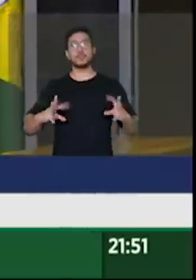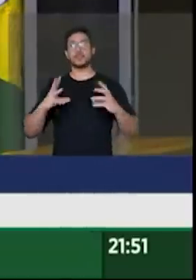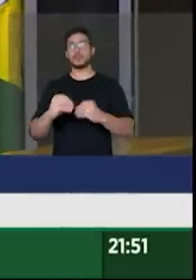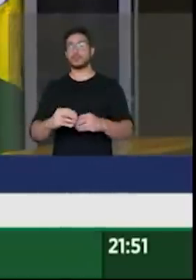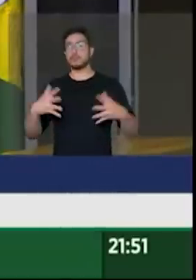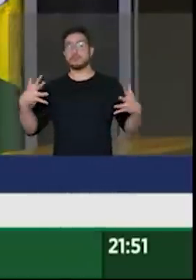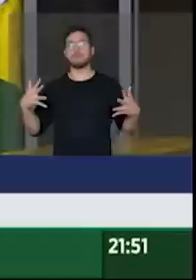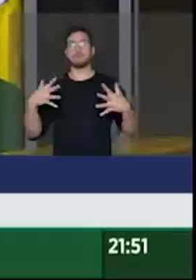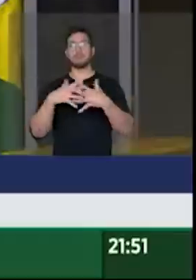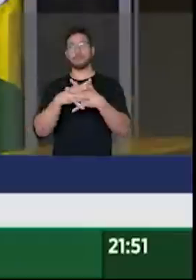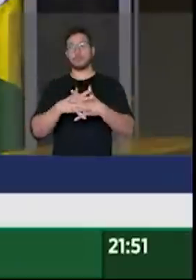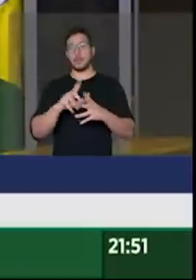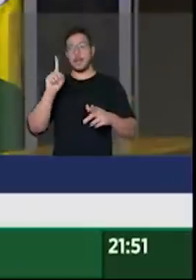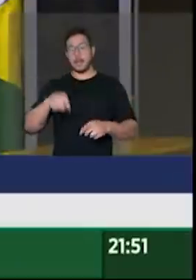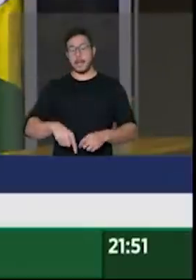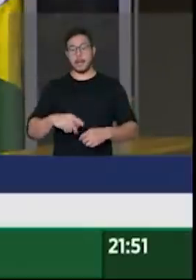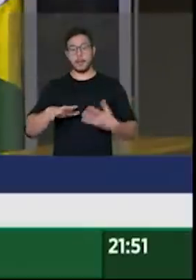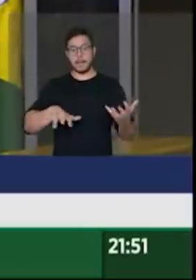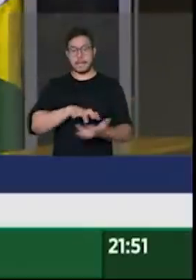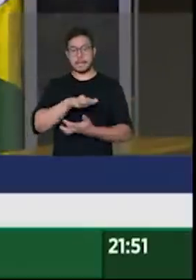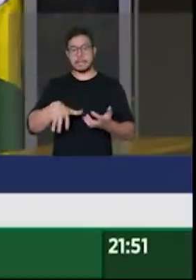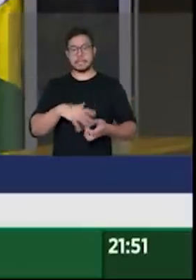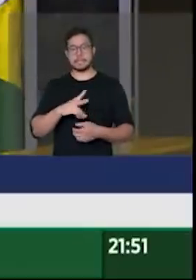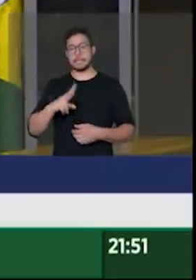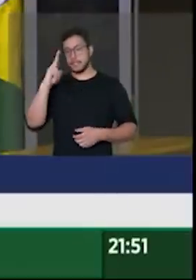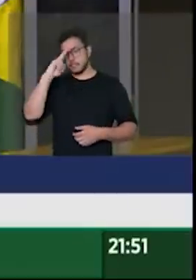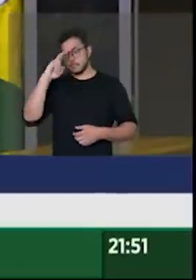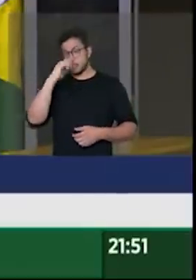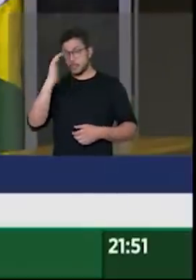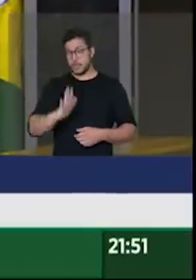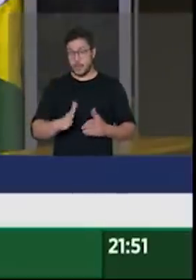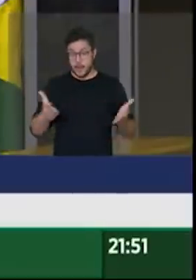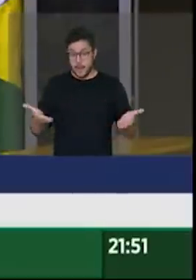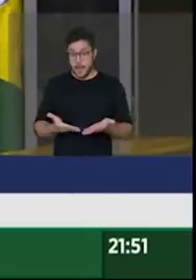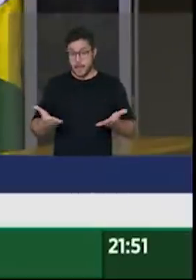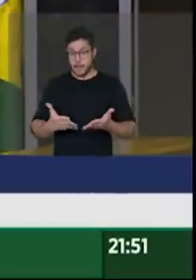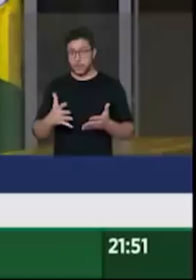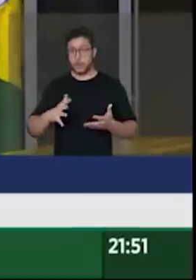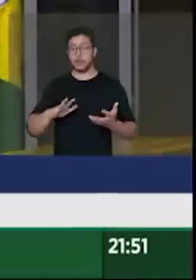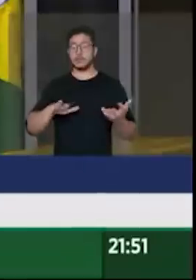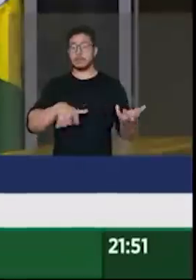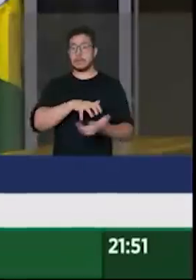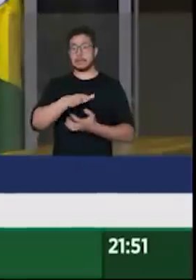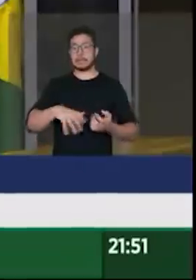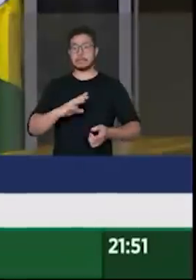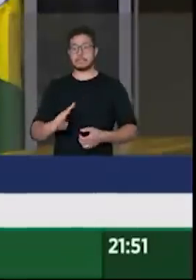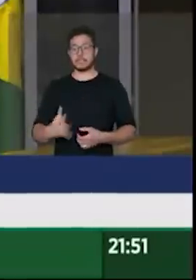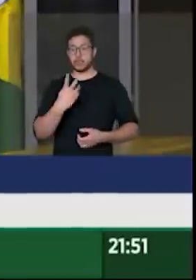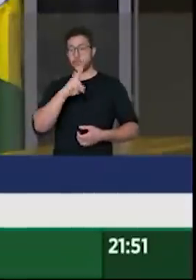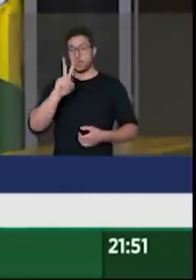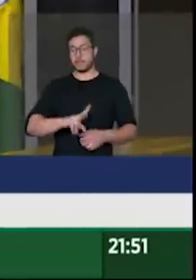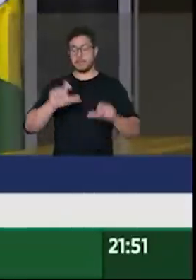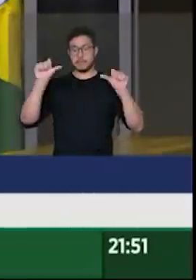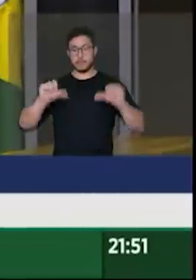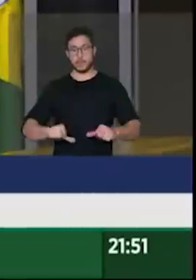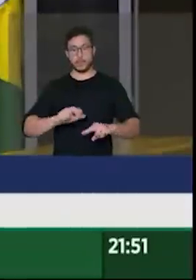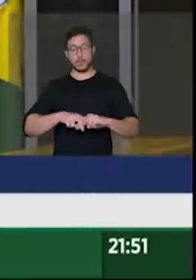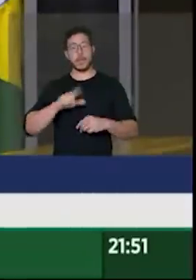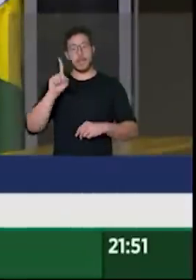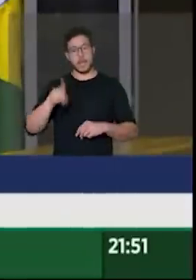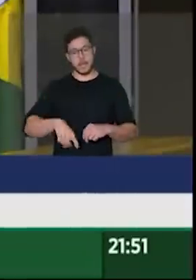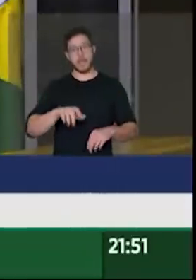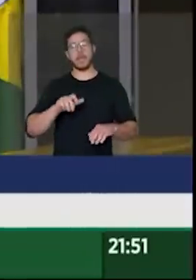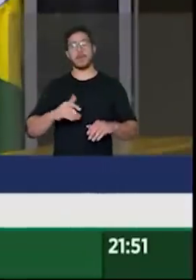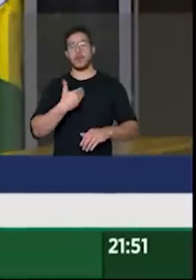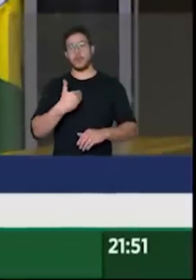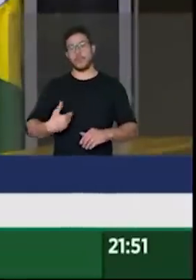e a gente viveu a pior crise da história do nosso país. Agora a gente vai viver uma crise 4 vezes pior, porque esse é o tamanho do rombo que o governo